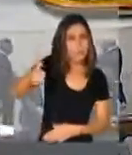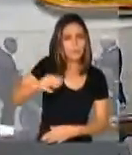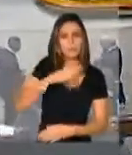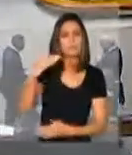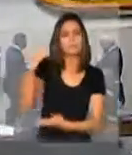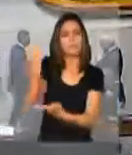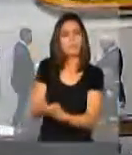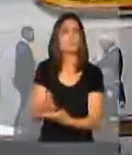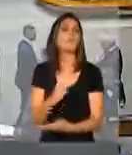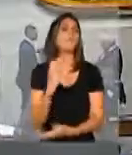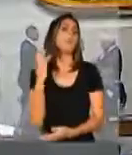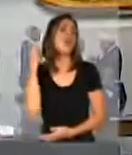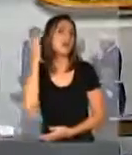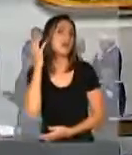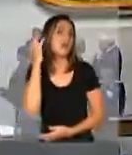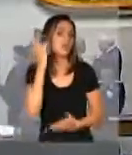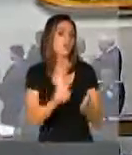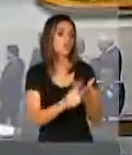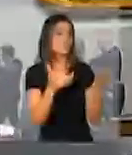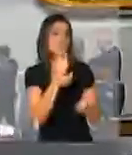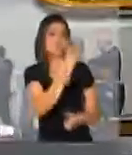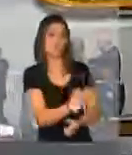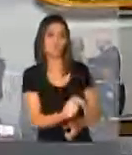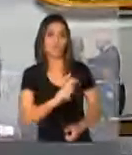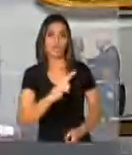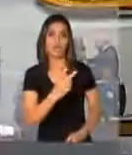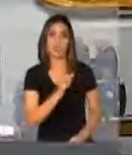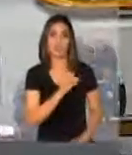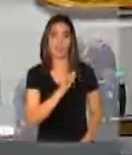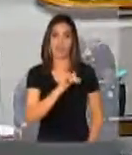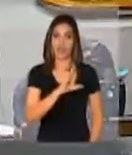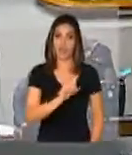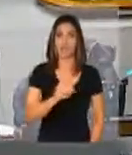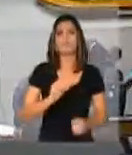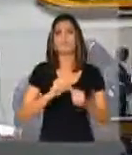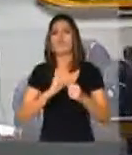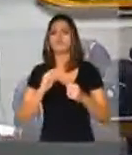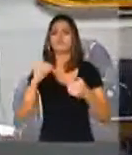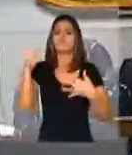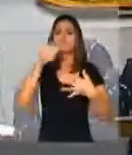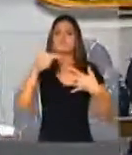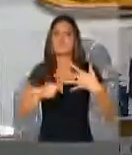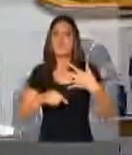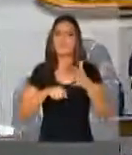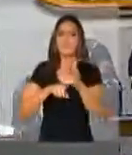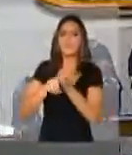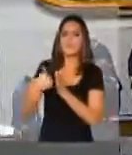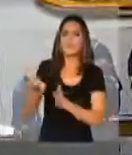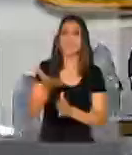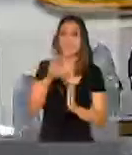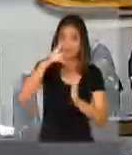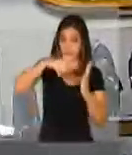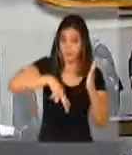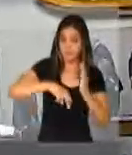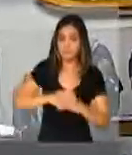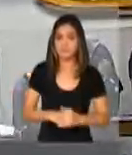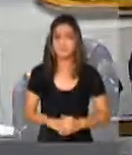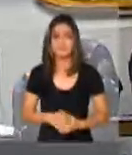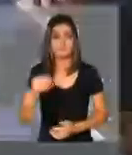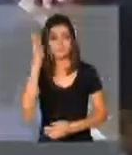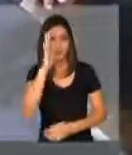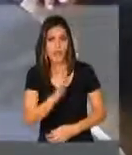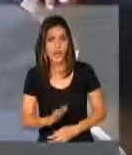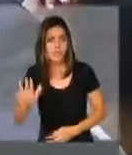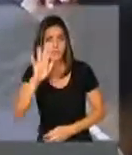Hélio Beltrão fez algumas perguntas que eu quero dar voz a elas nesse plenário. O que o país gostaria